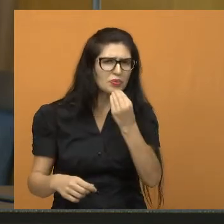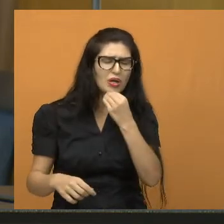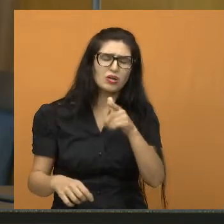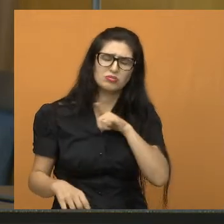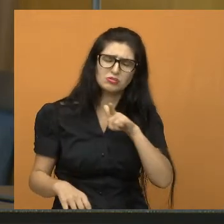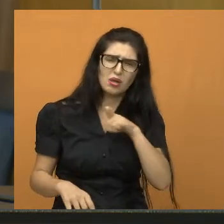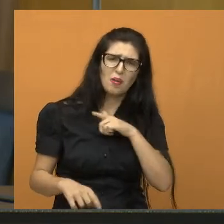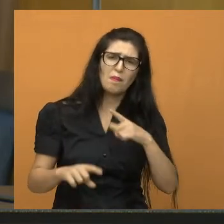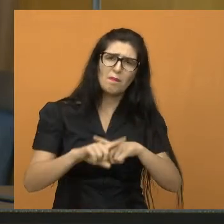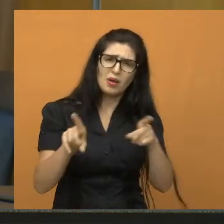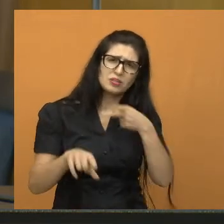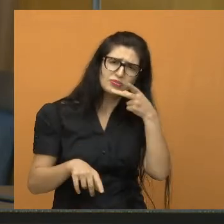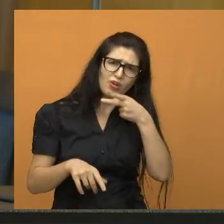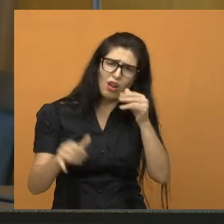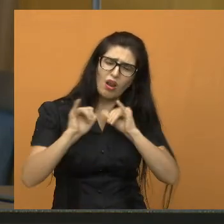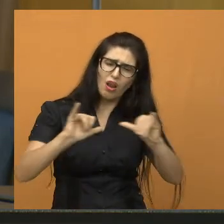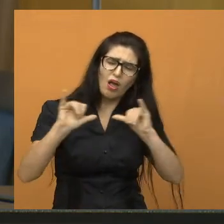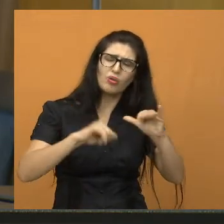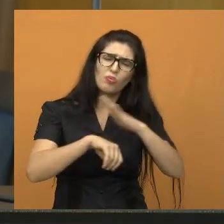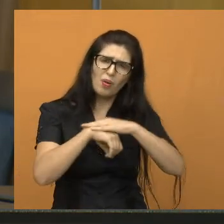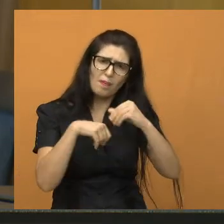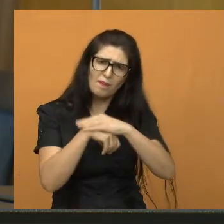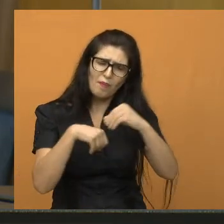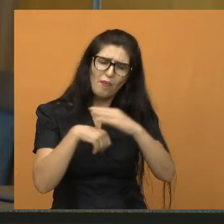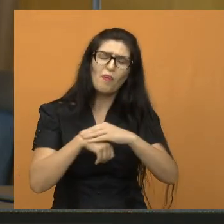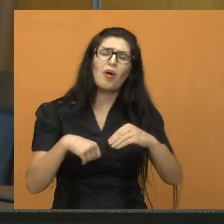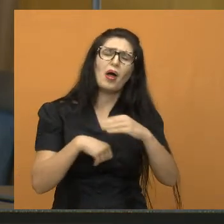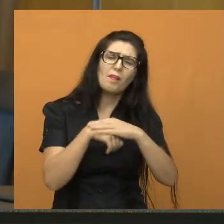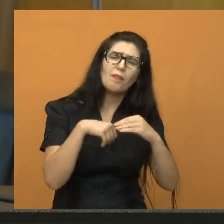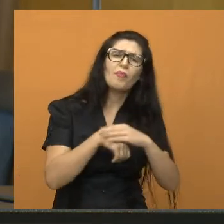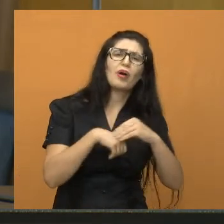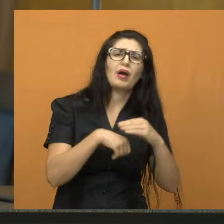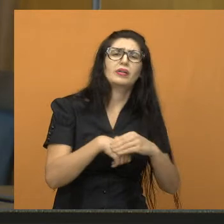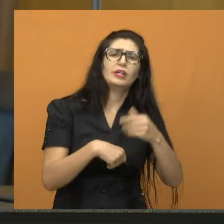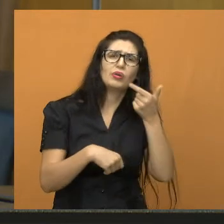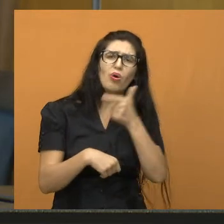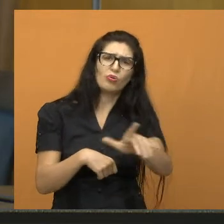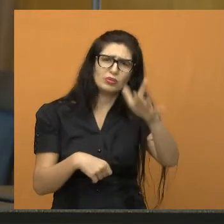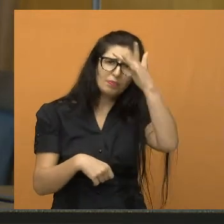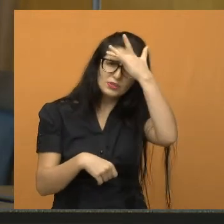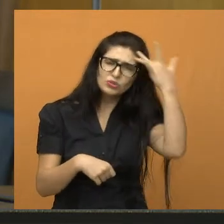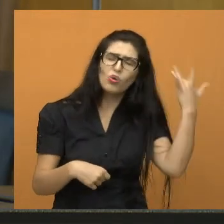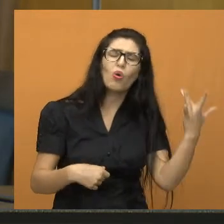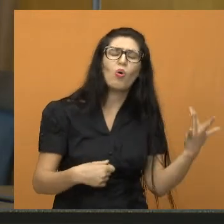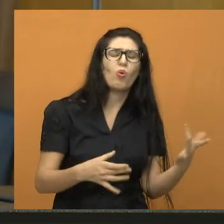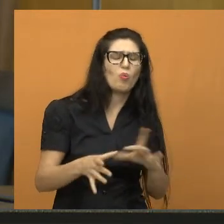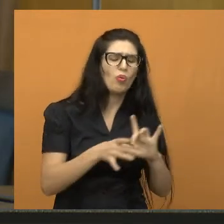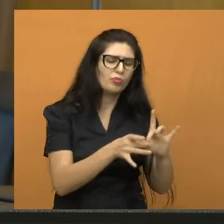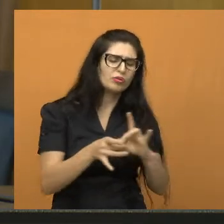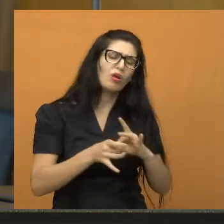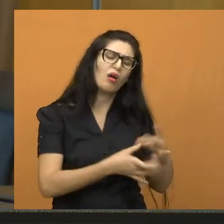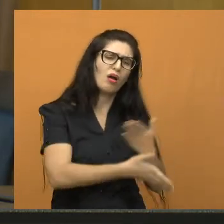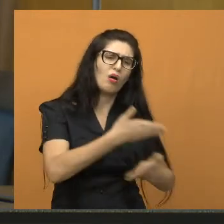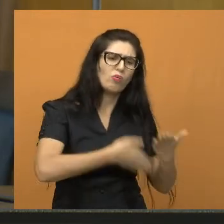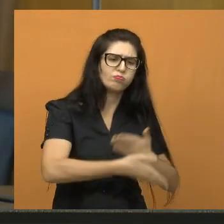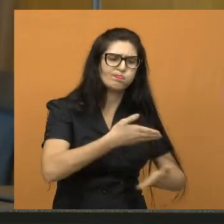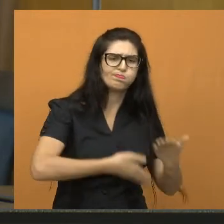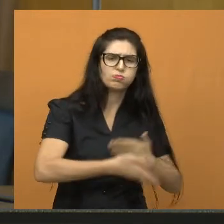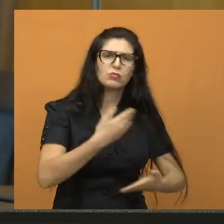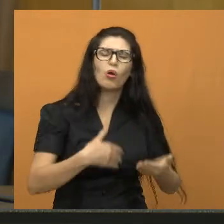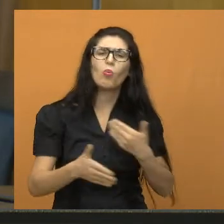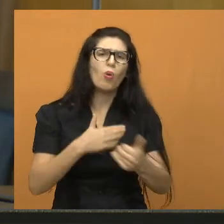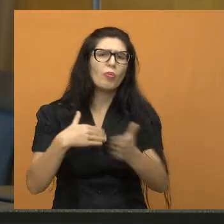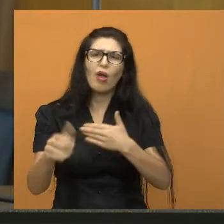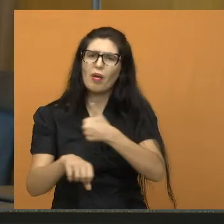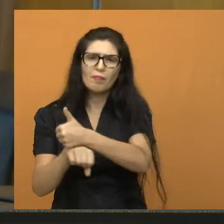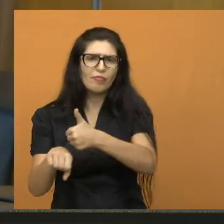falar sobre o amor incondicional, o amor verdadeiro ao próximo, tudo o que a gente faz, e isso qualquer profissão,